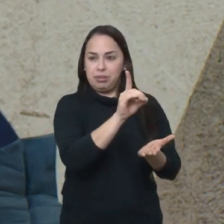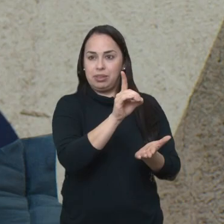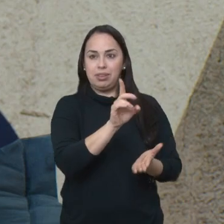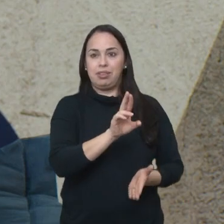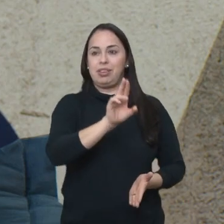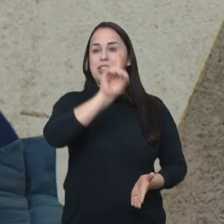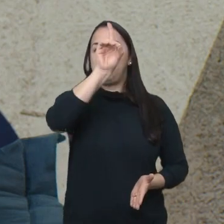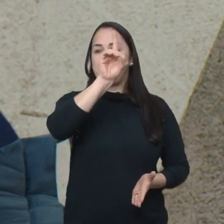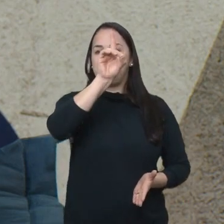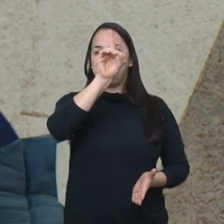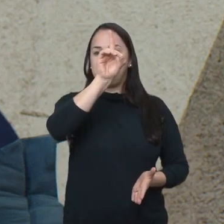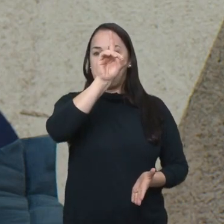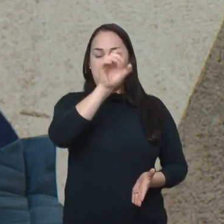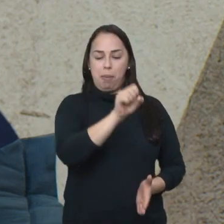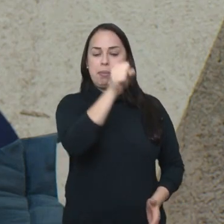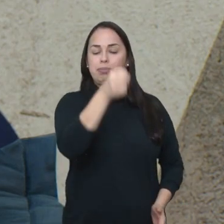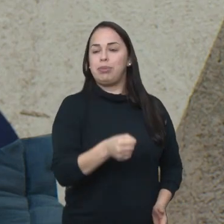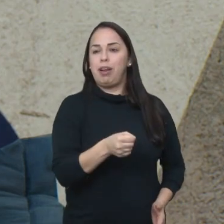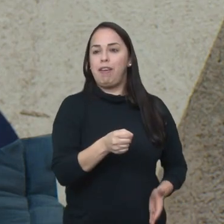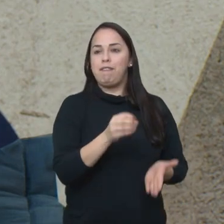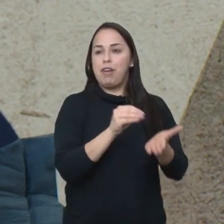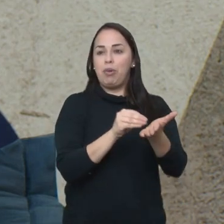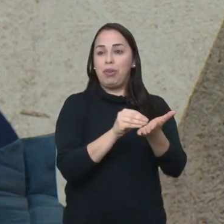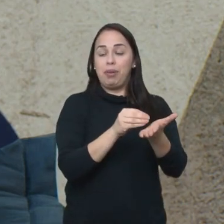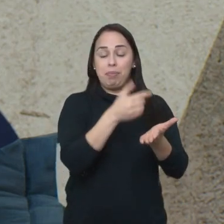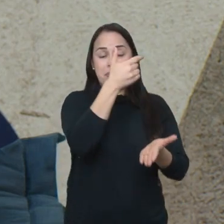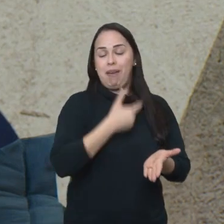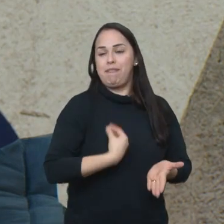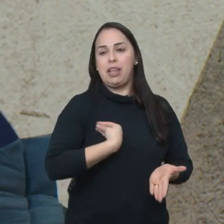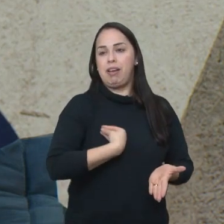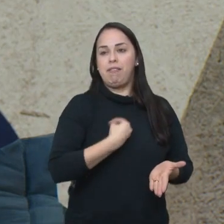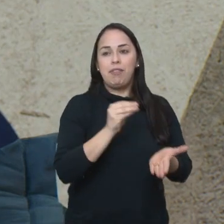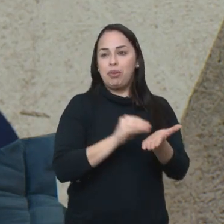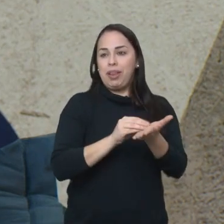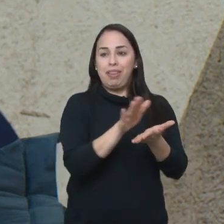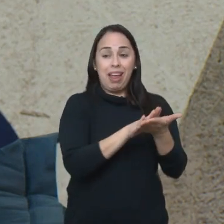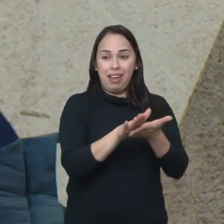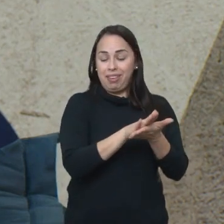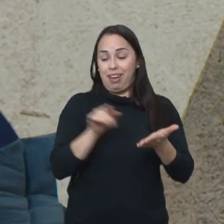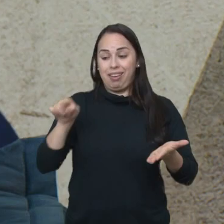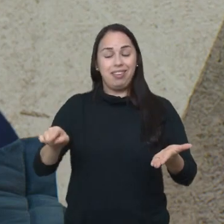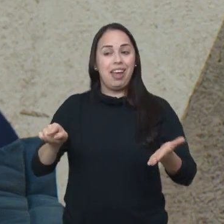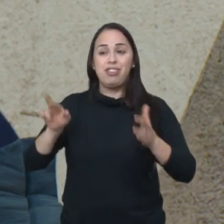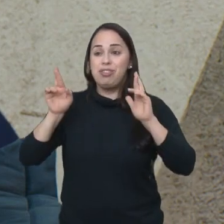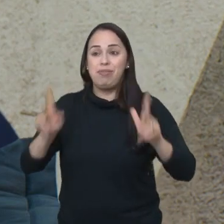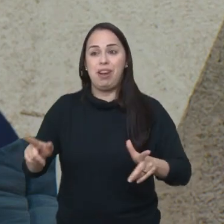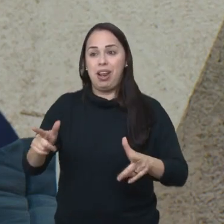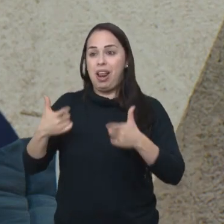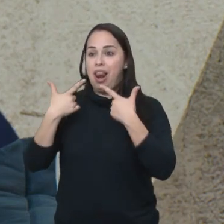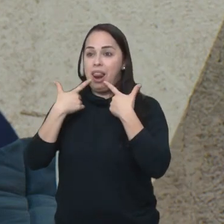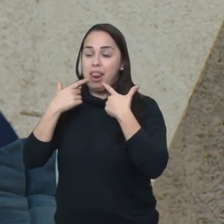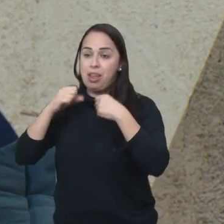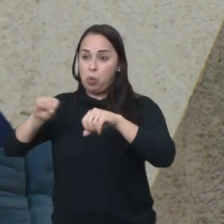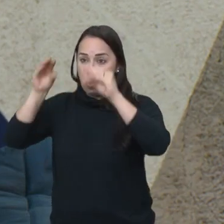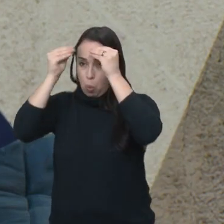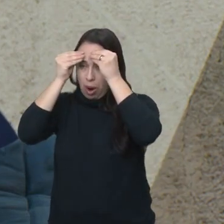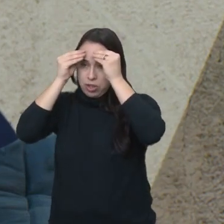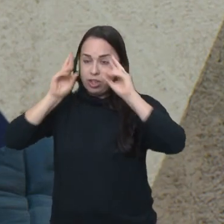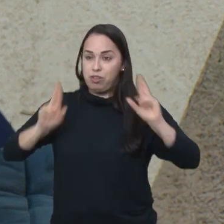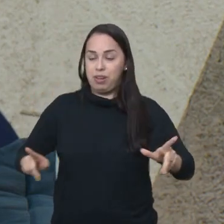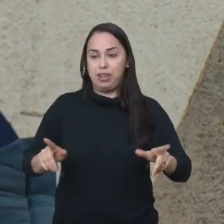nada me faltará, né? Aqui é um texto metafórico, é outro contexto, é outra linguagem.